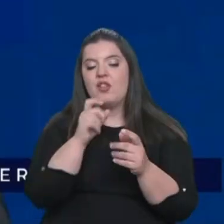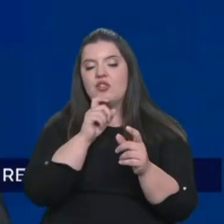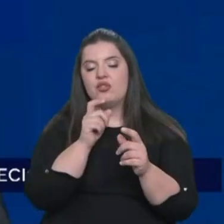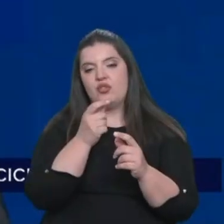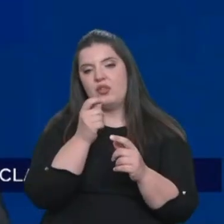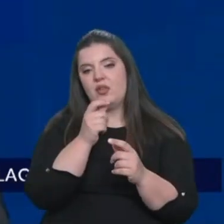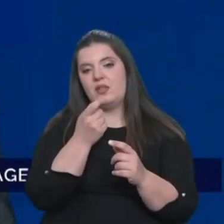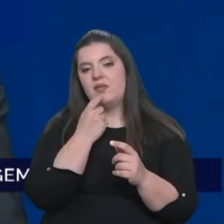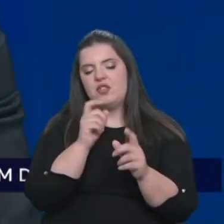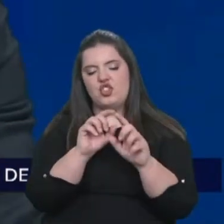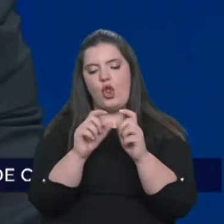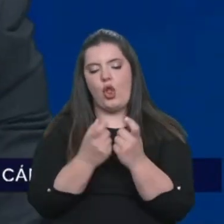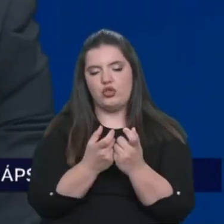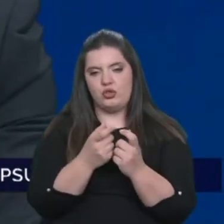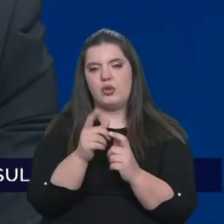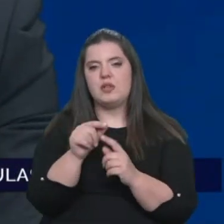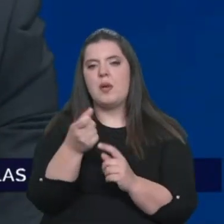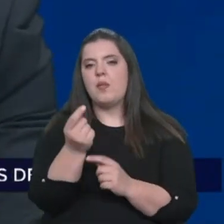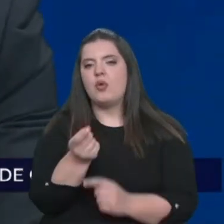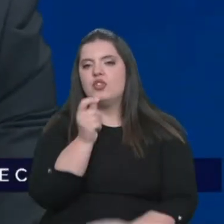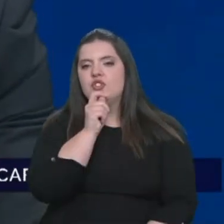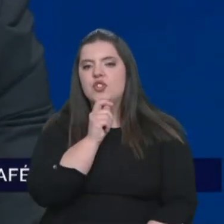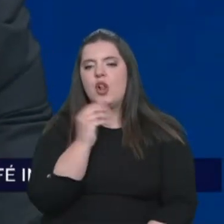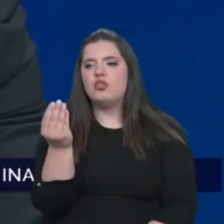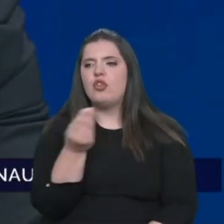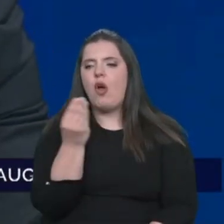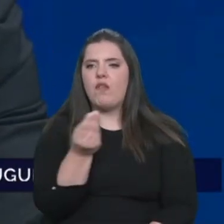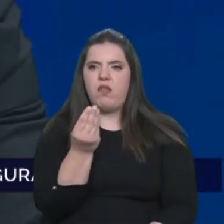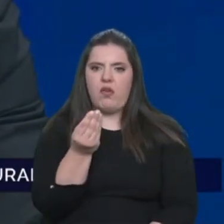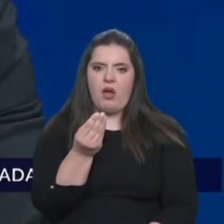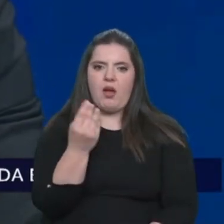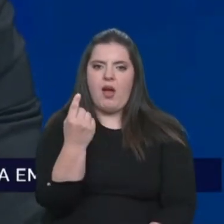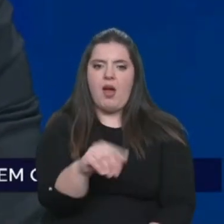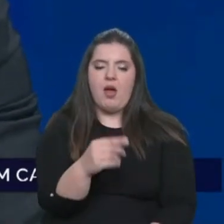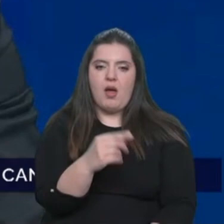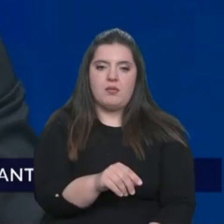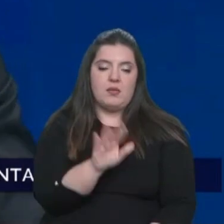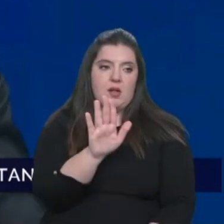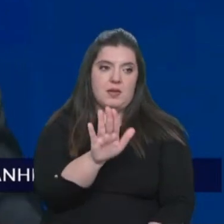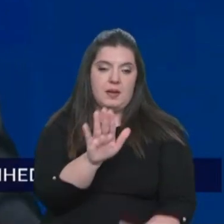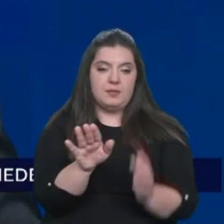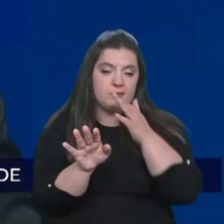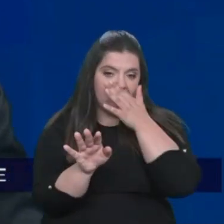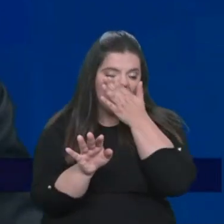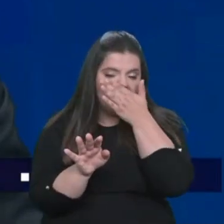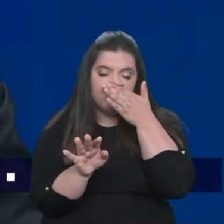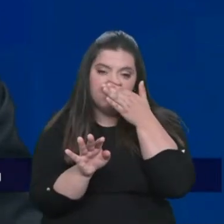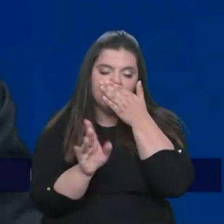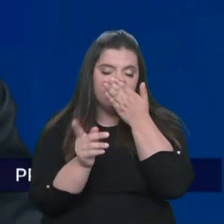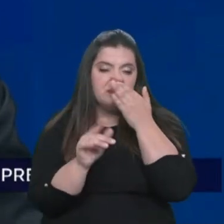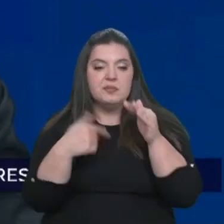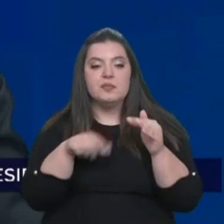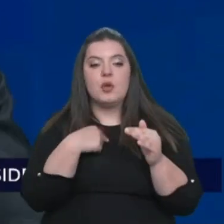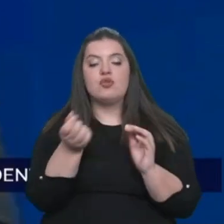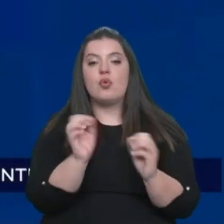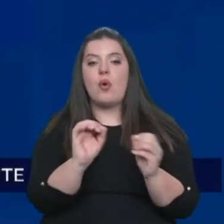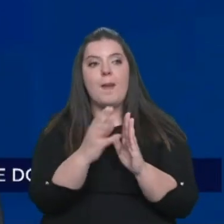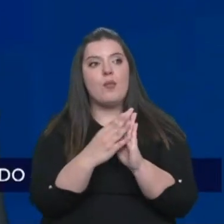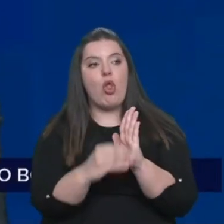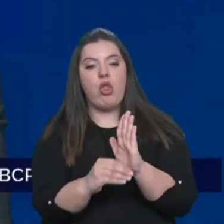muito pouco. Isto é gelo muito jovem que existe em Ceres e não temos para já nenhum